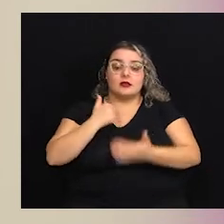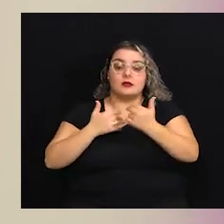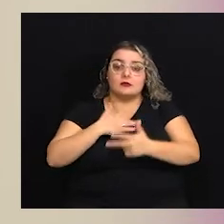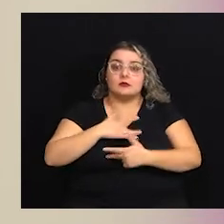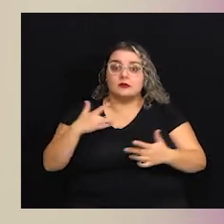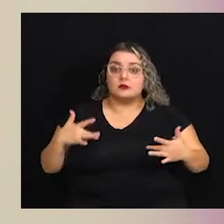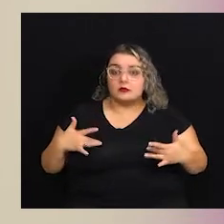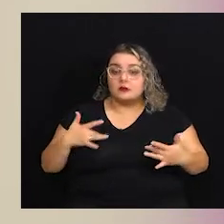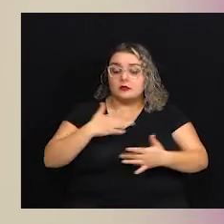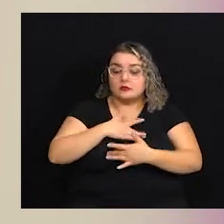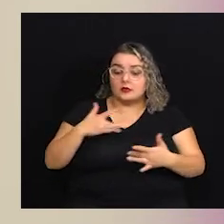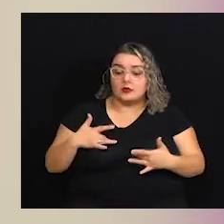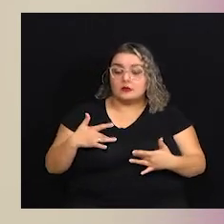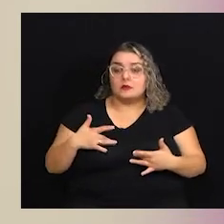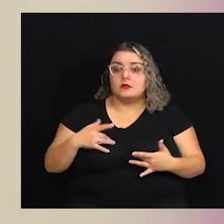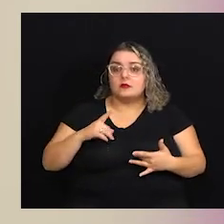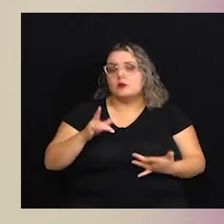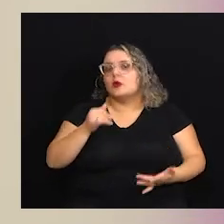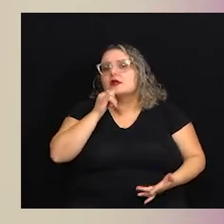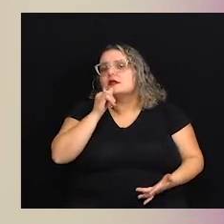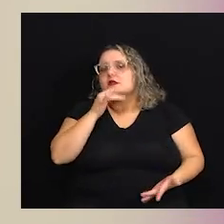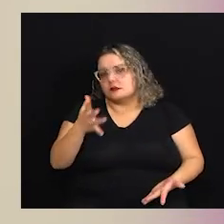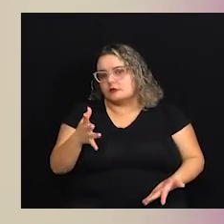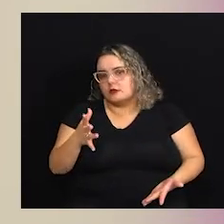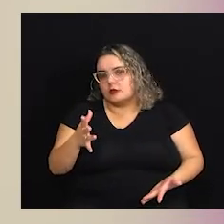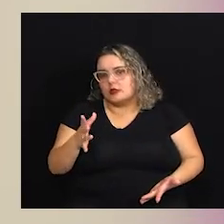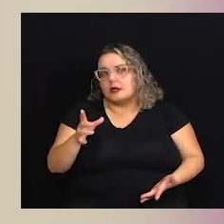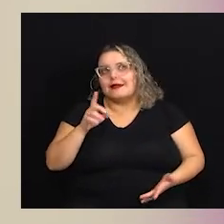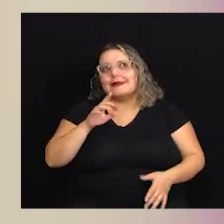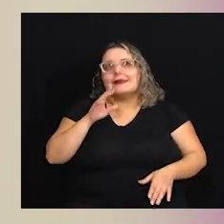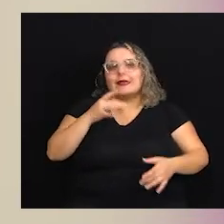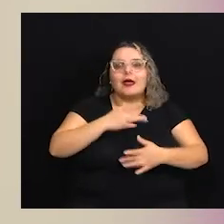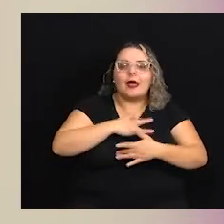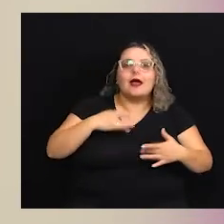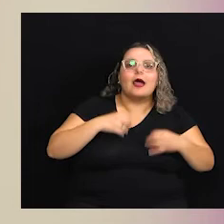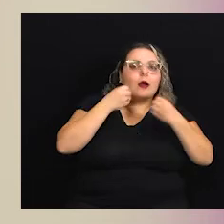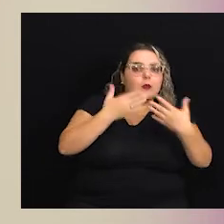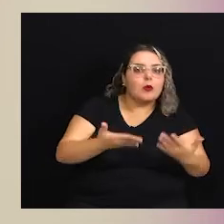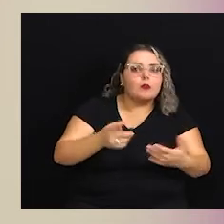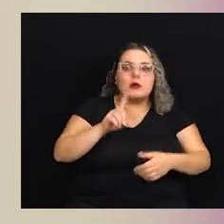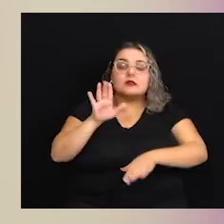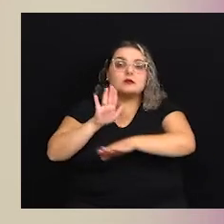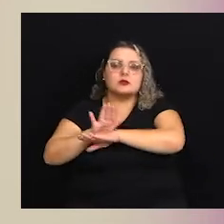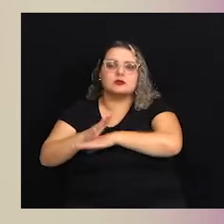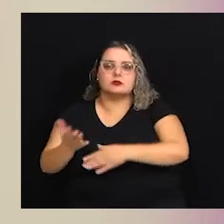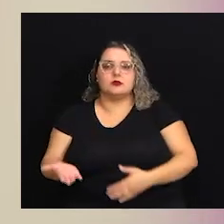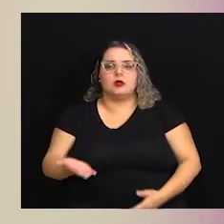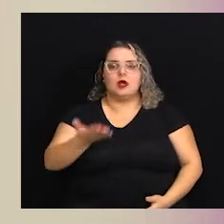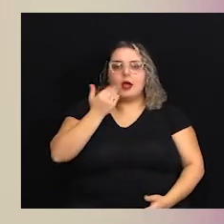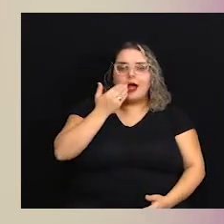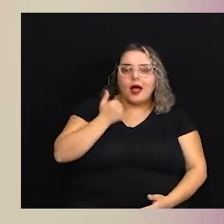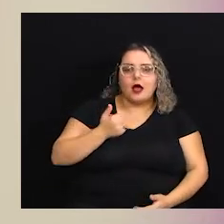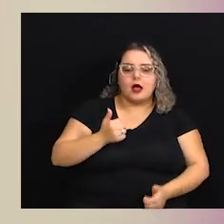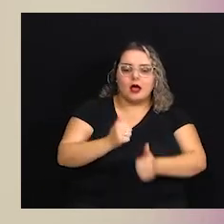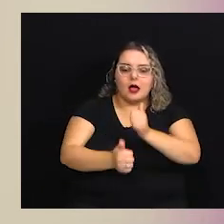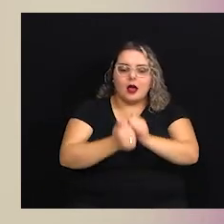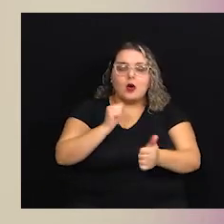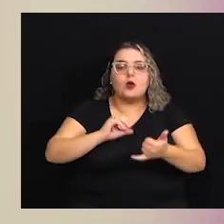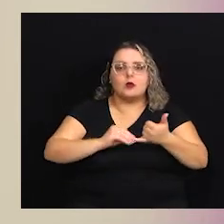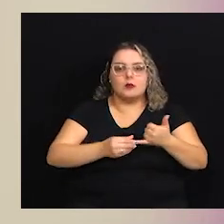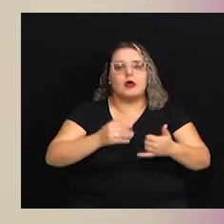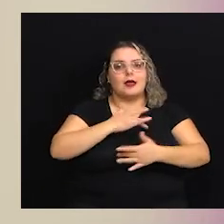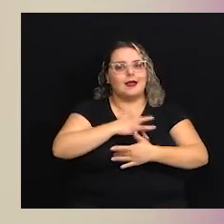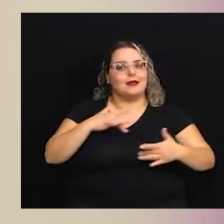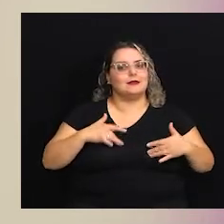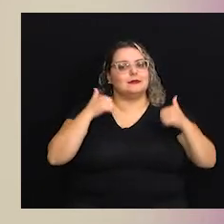que são saudáveis, mas não fecham mais a conta nessa fase. Vou citar alguns exemplos para elas que são bem dia a dia. Feijão com arroz. Feijão com arroz no